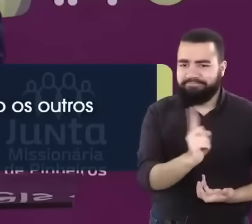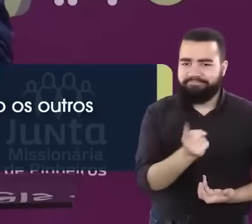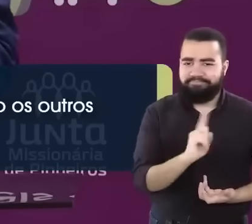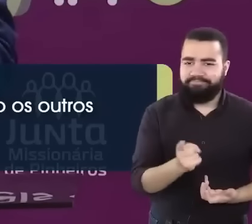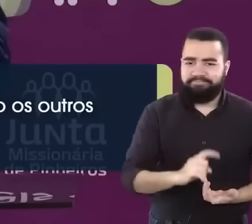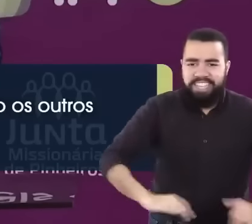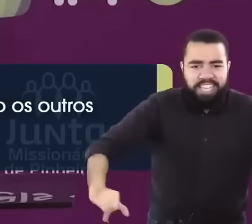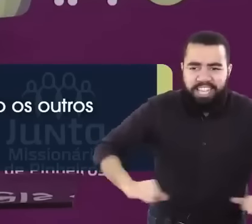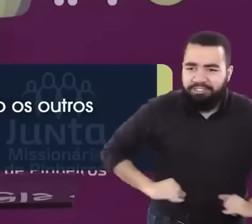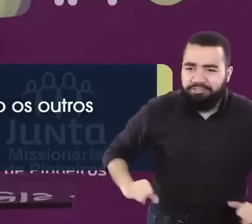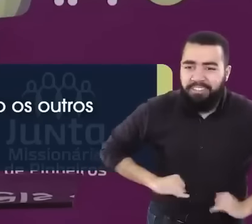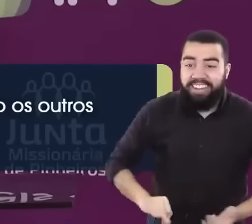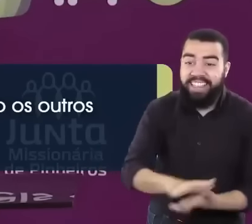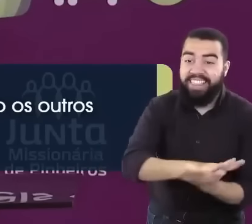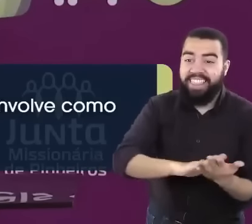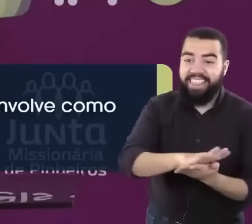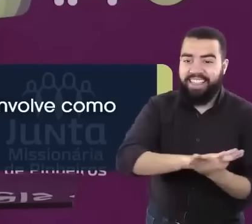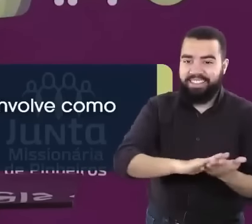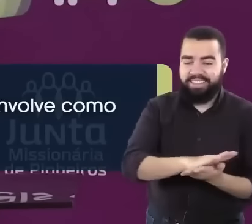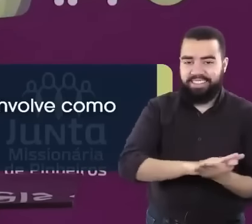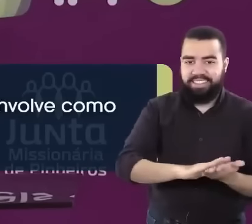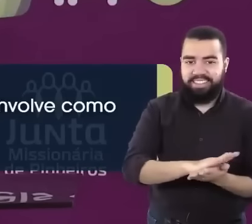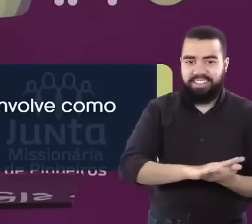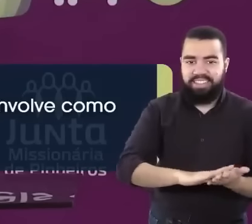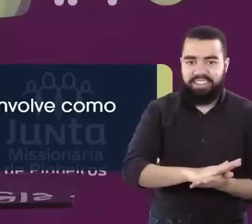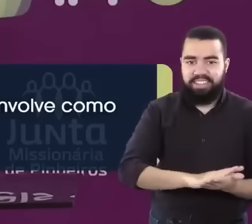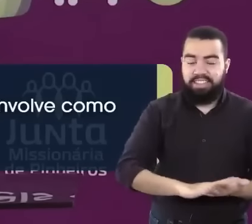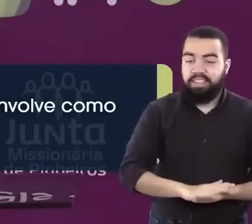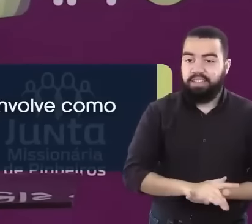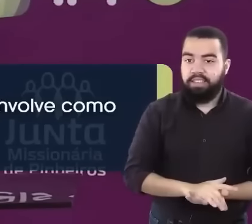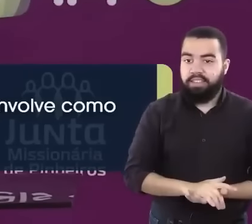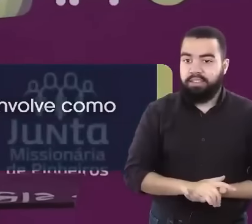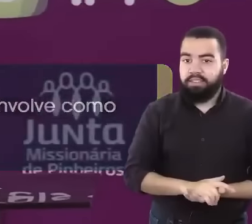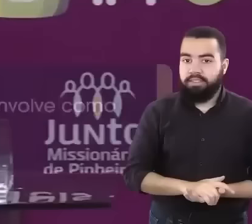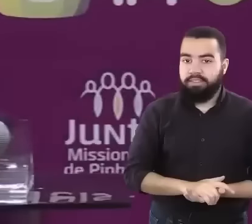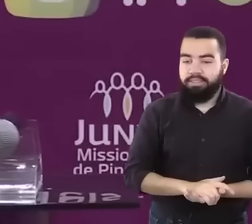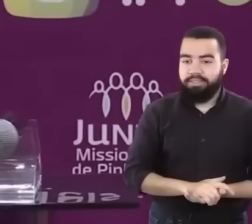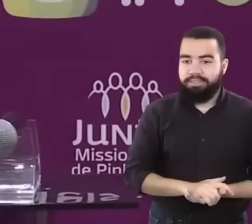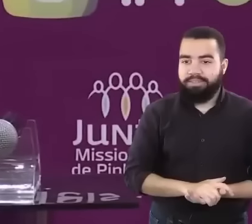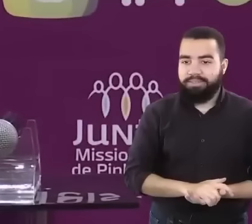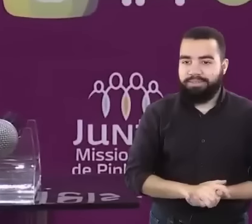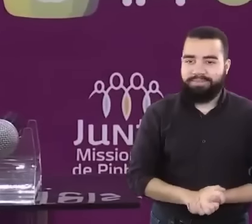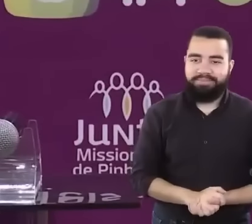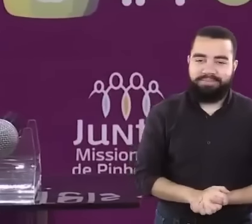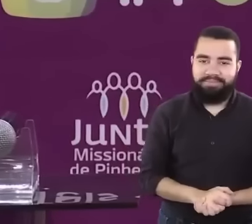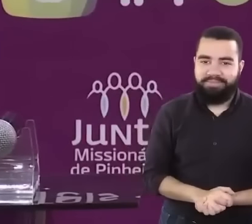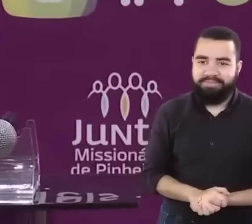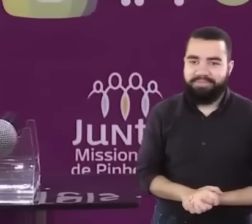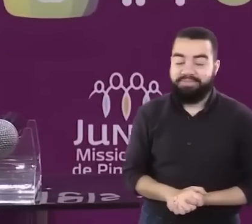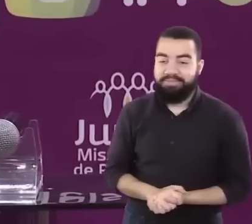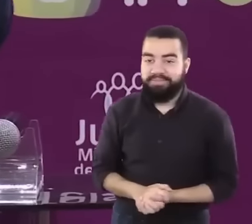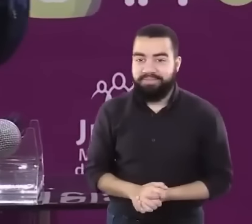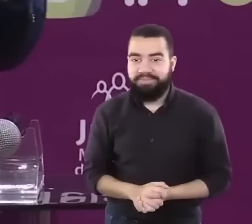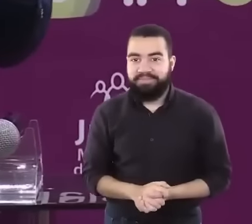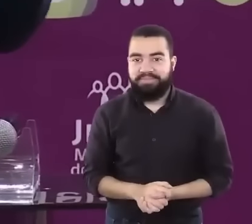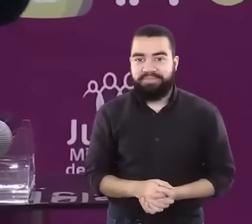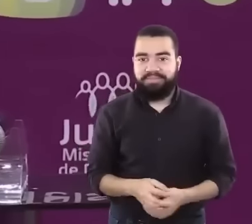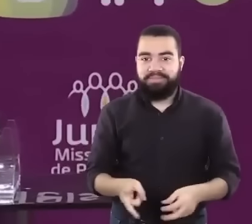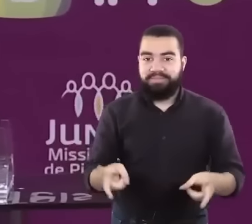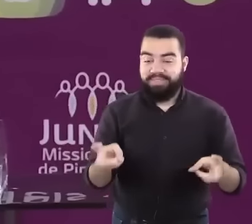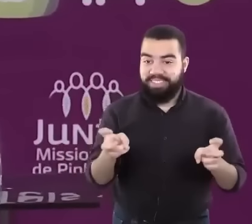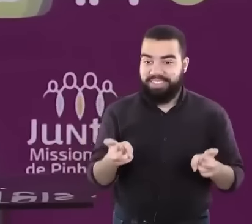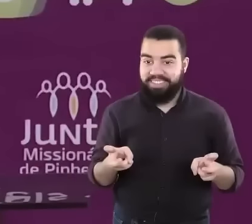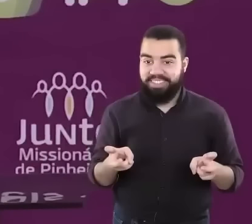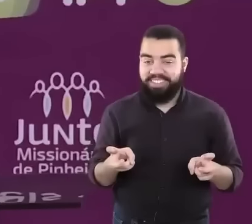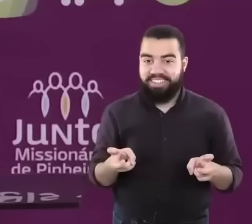aflos como os outros homens veja que ele diz quase eu resbale o pé quando eu